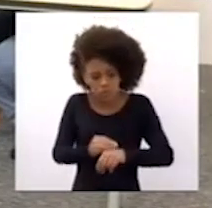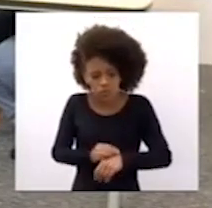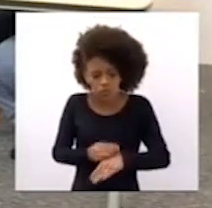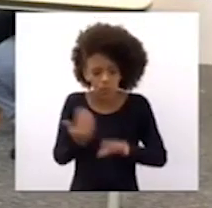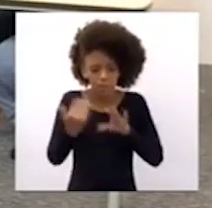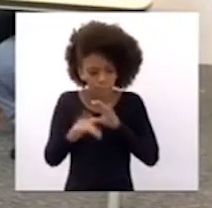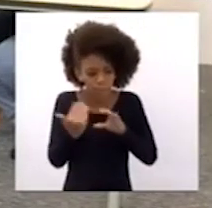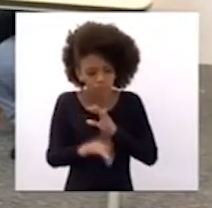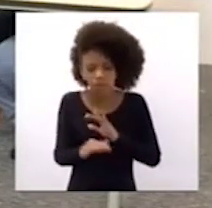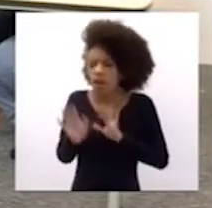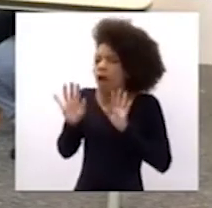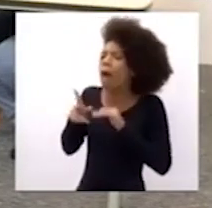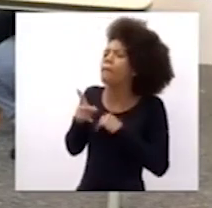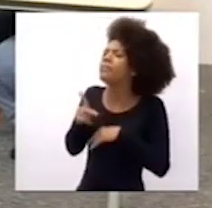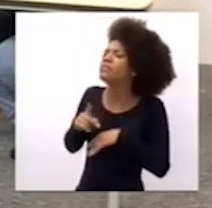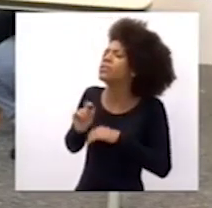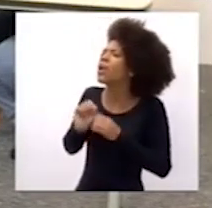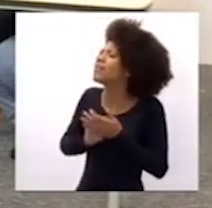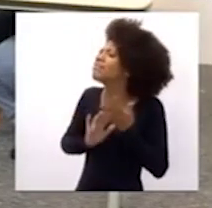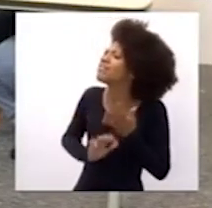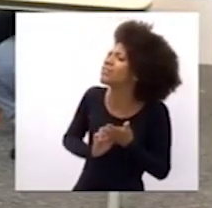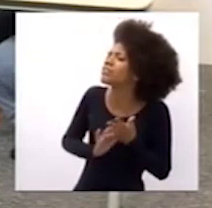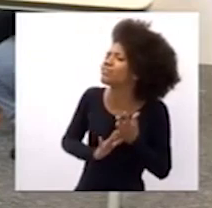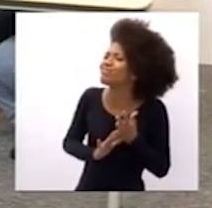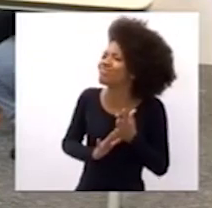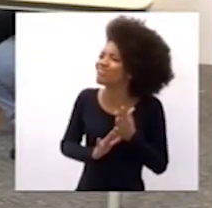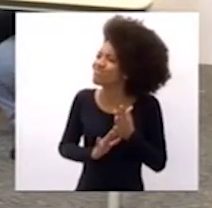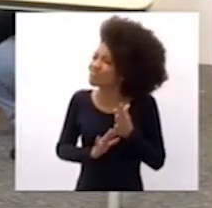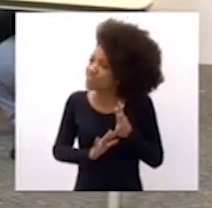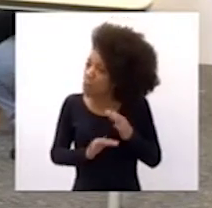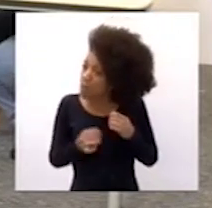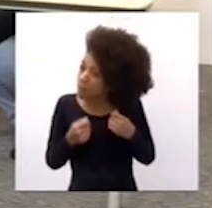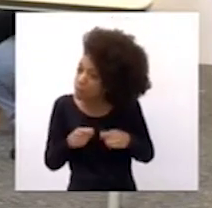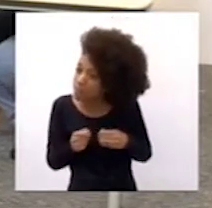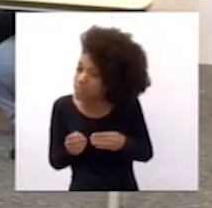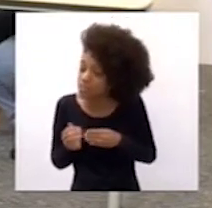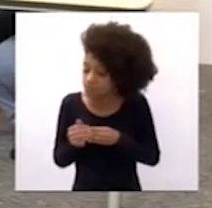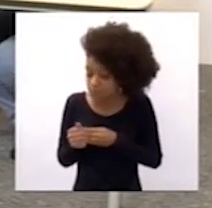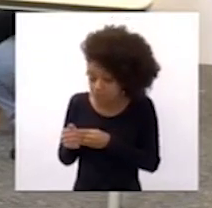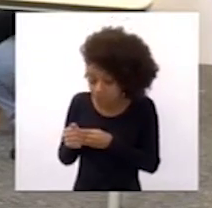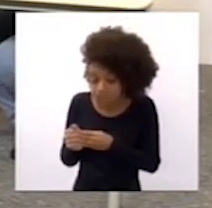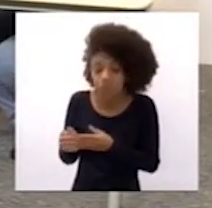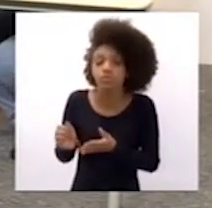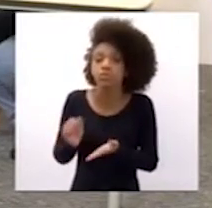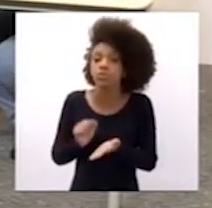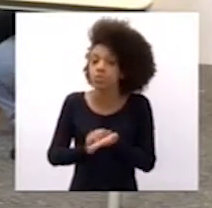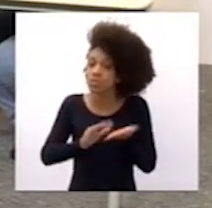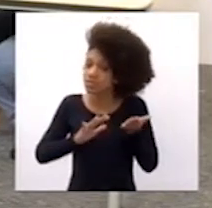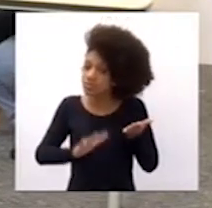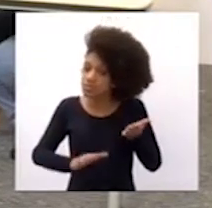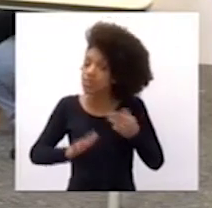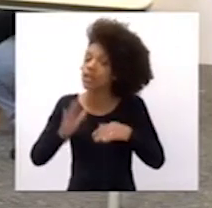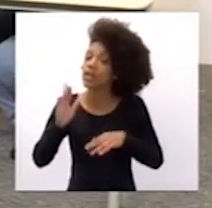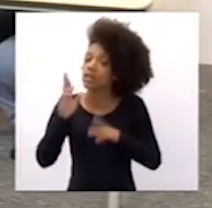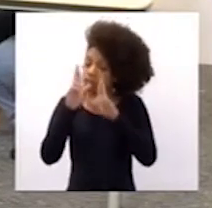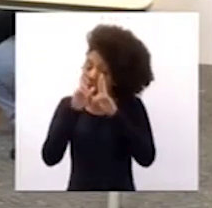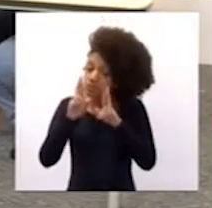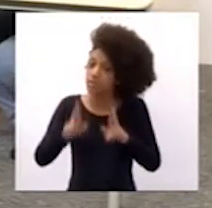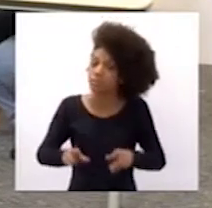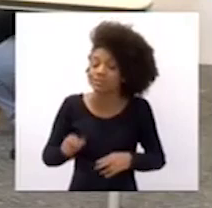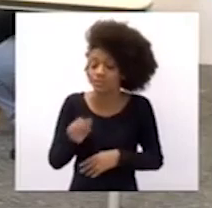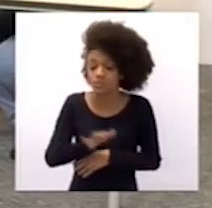atividade? Acho que cabe aí, talvez, uma orientação dos professores para o exercício dessa autonomia e responsabilidade aí com